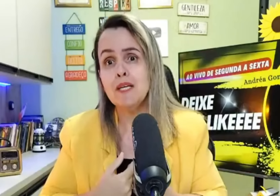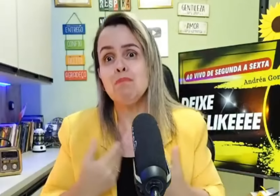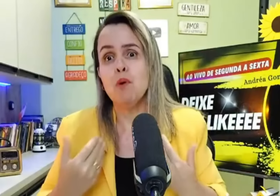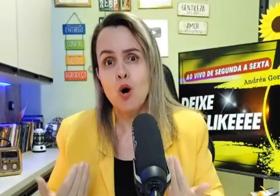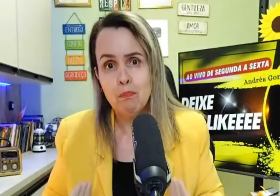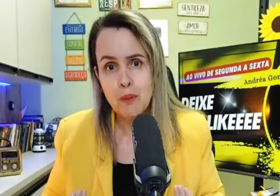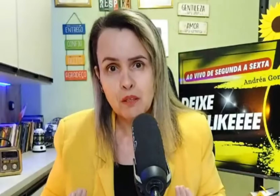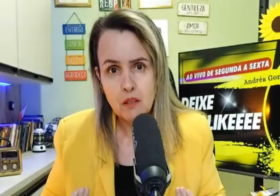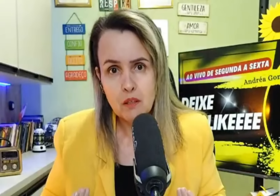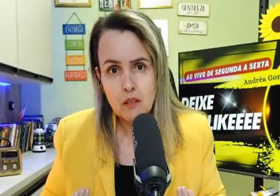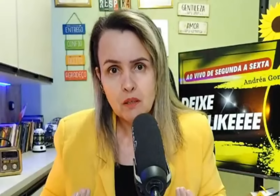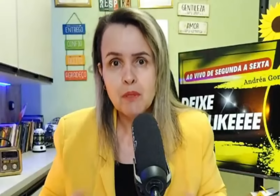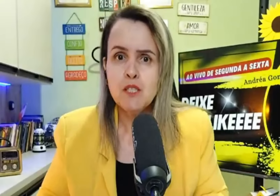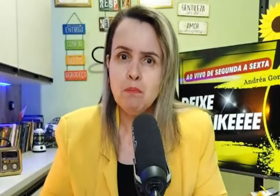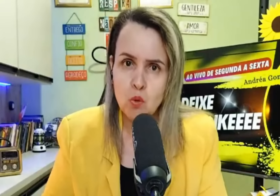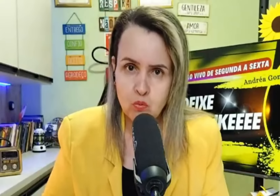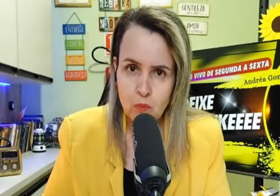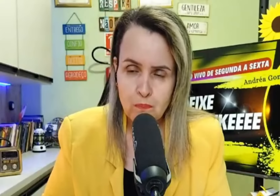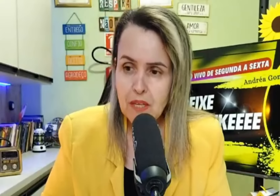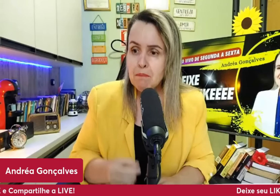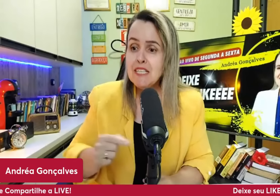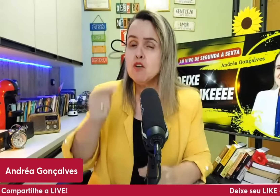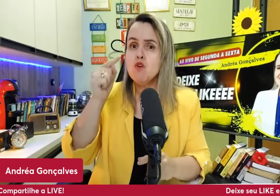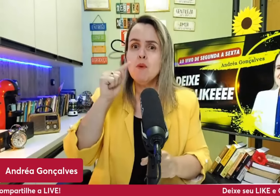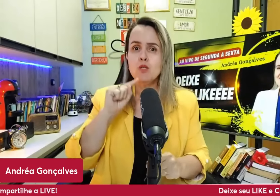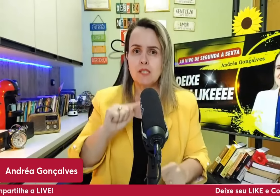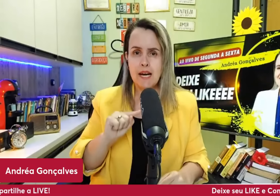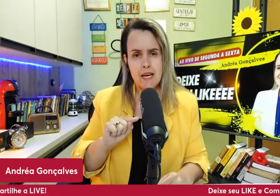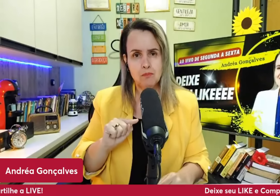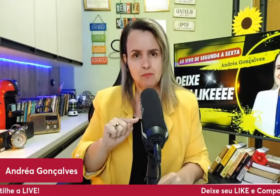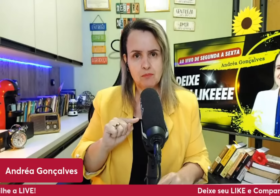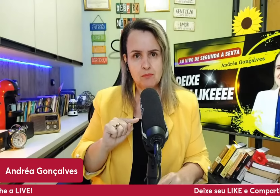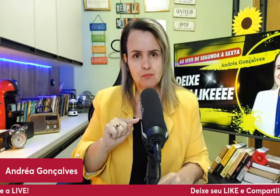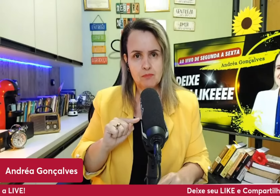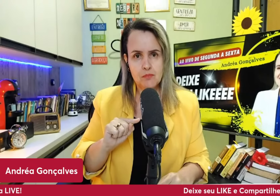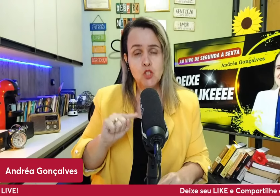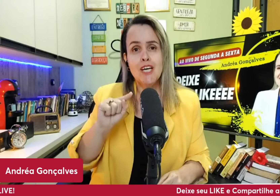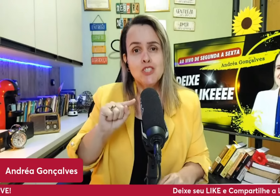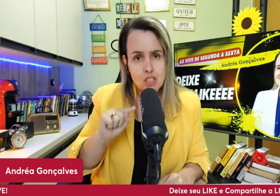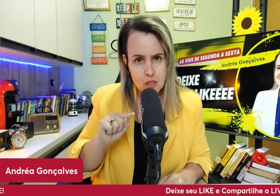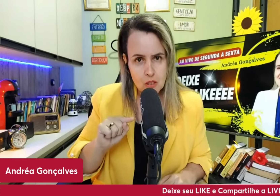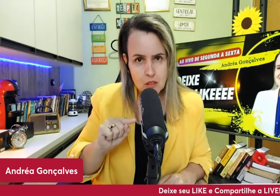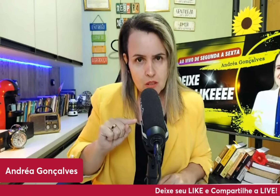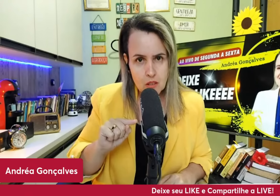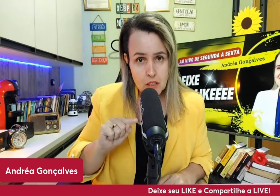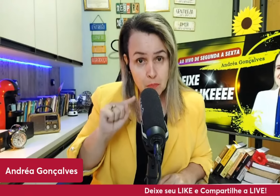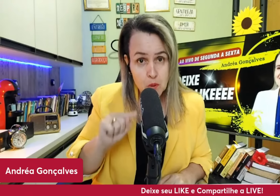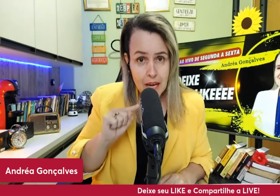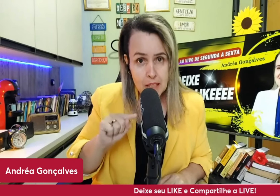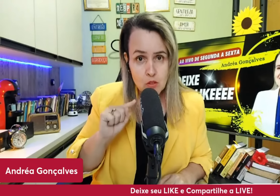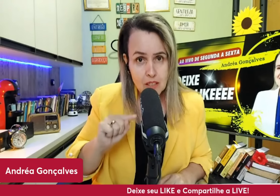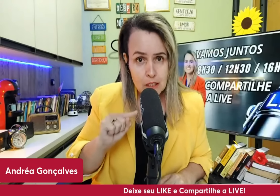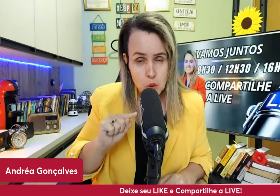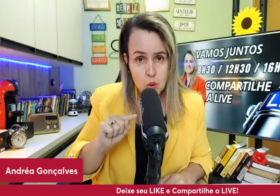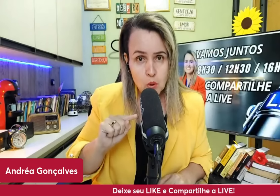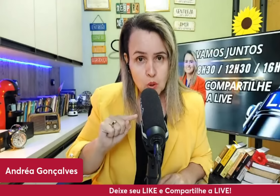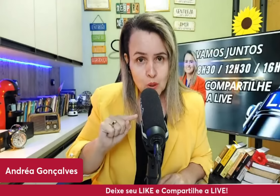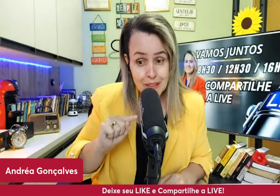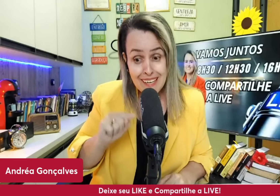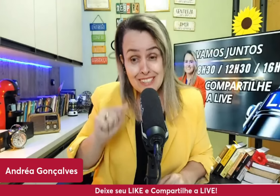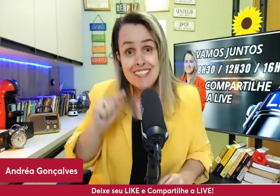não vou dar hip para esse povo mas eu vou mostrar gente Deputado